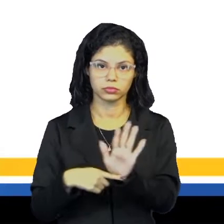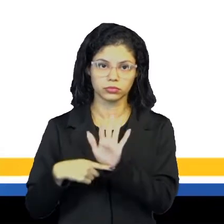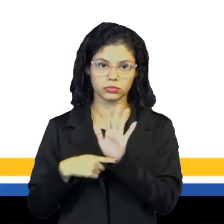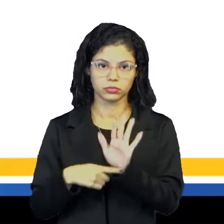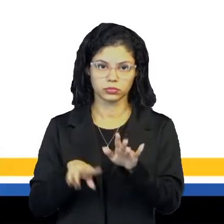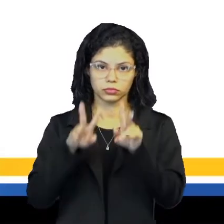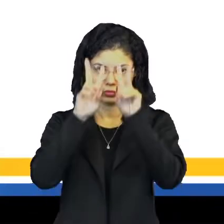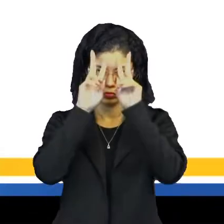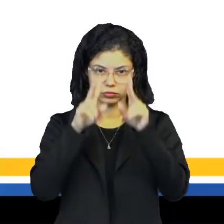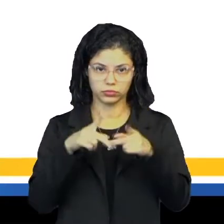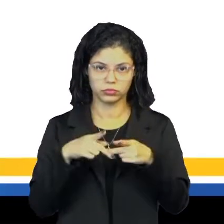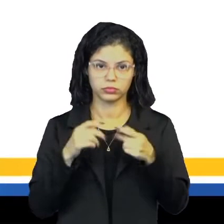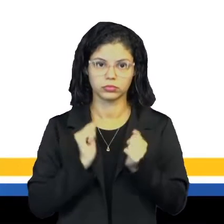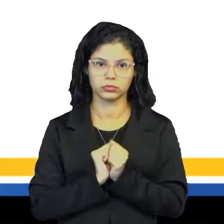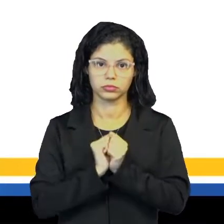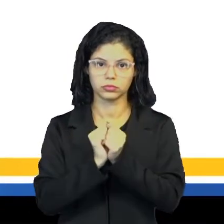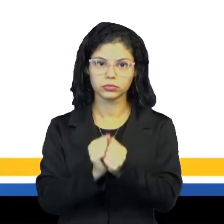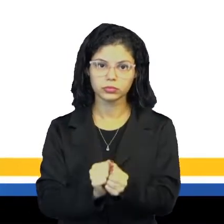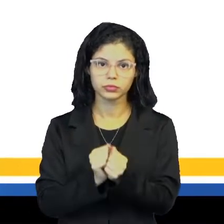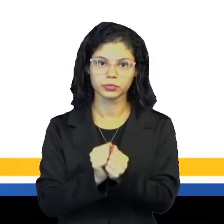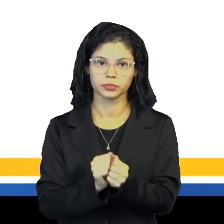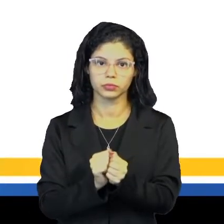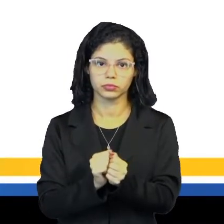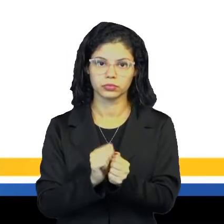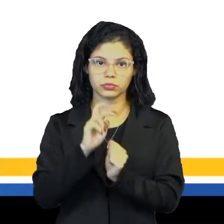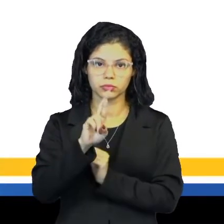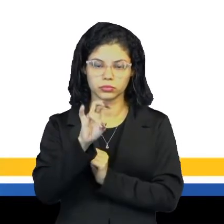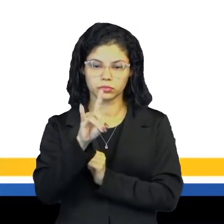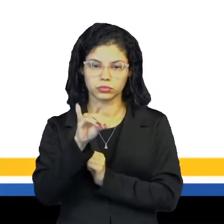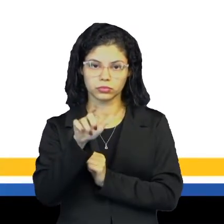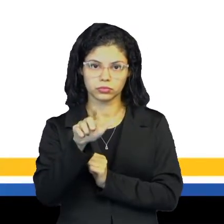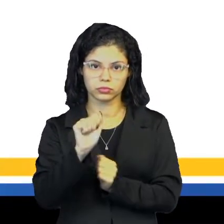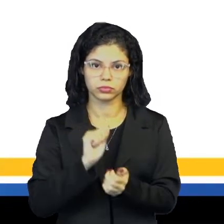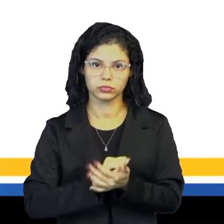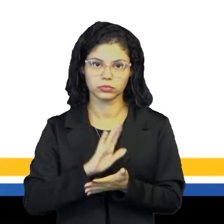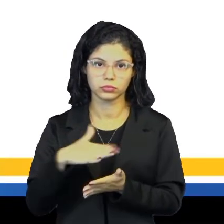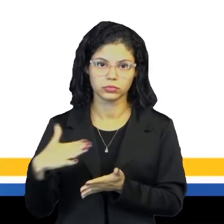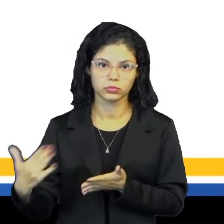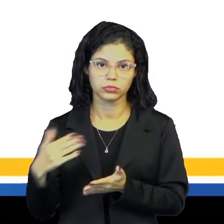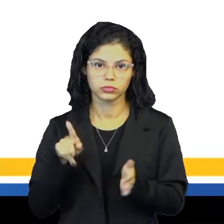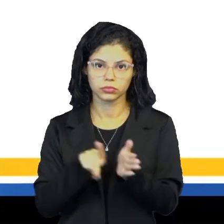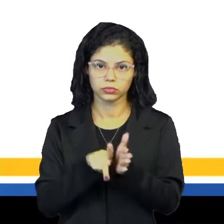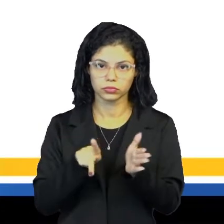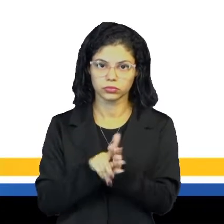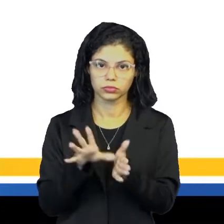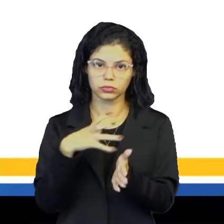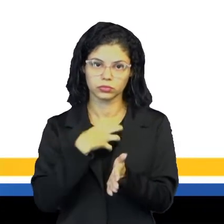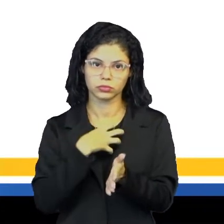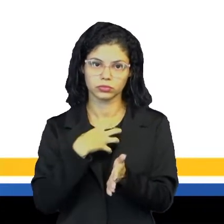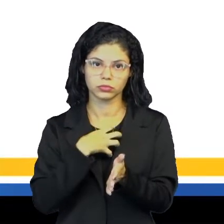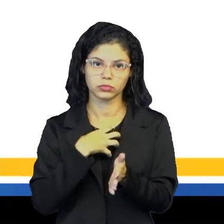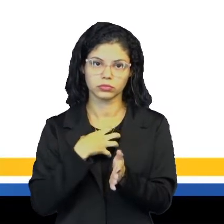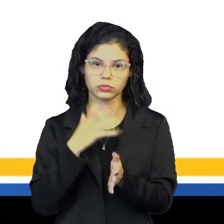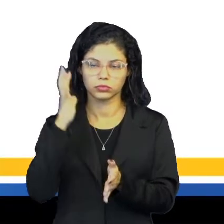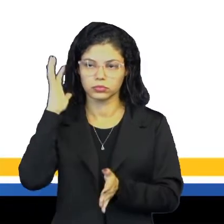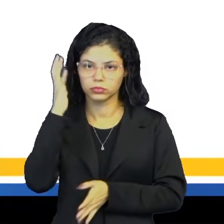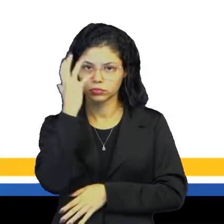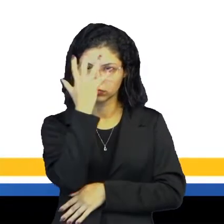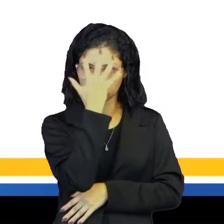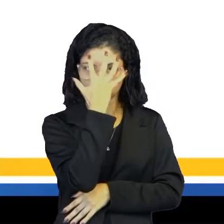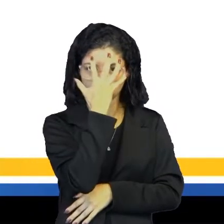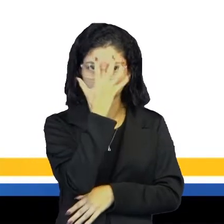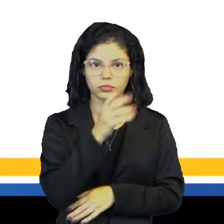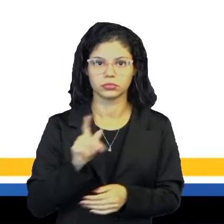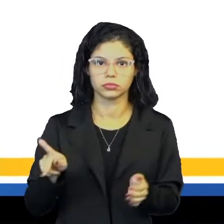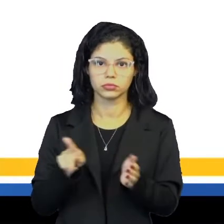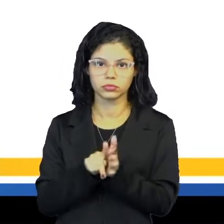na história, esse homem participava de um desses rituais, quando em um dado momento resolveu vestir uma máscara e